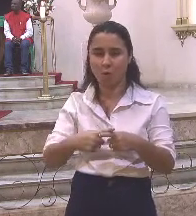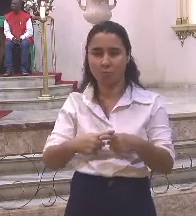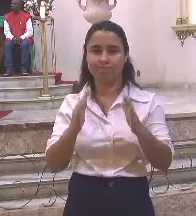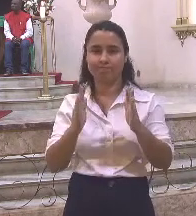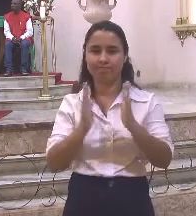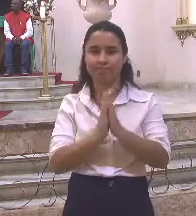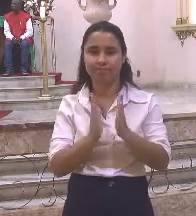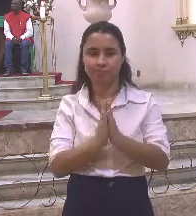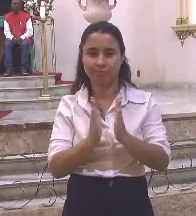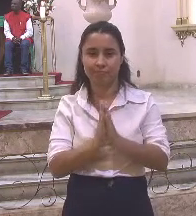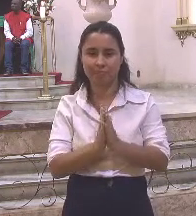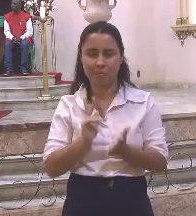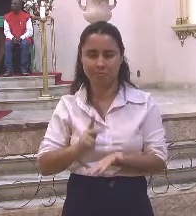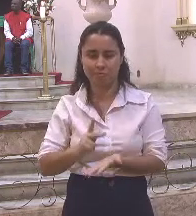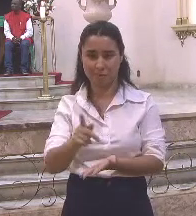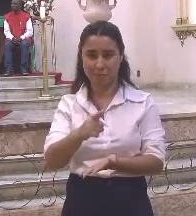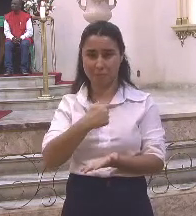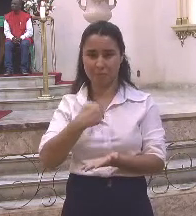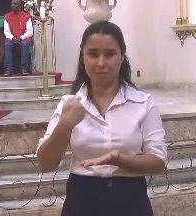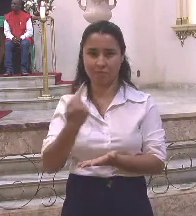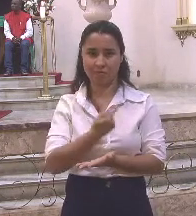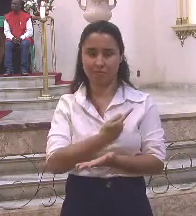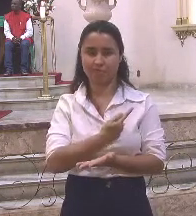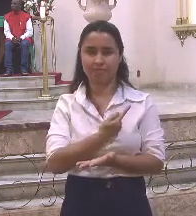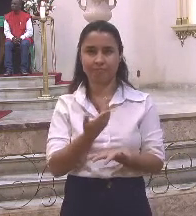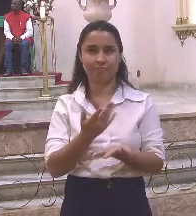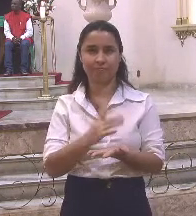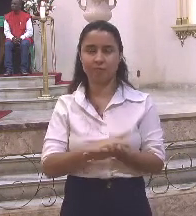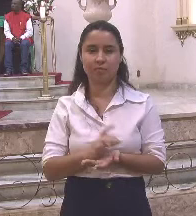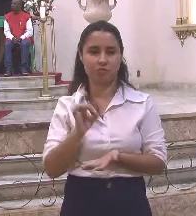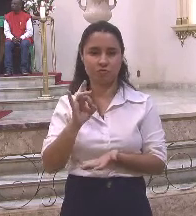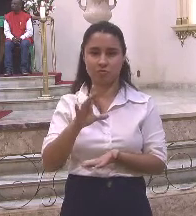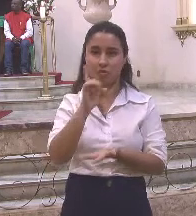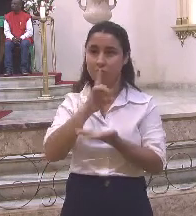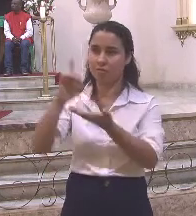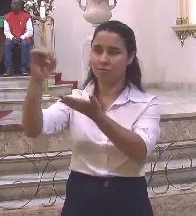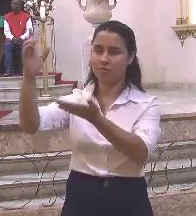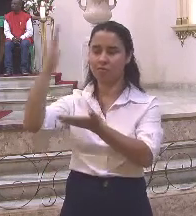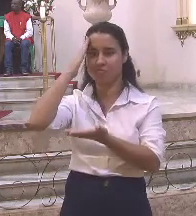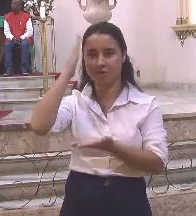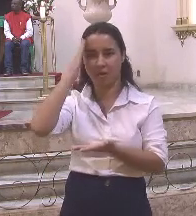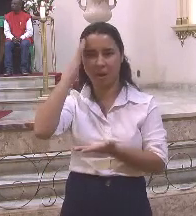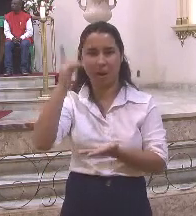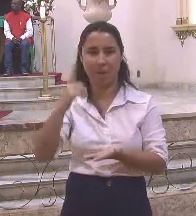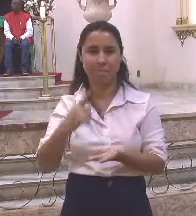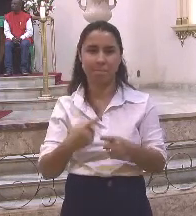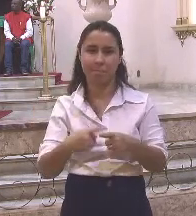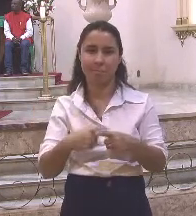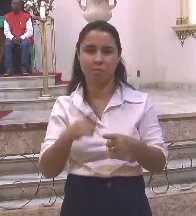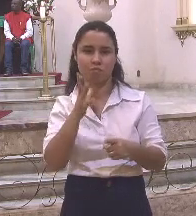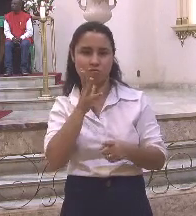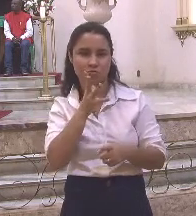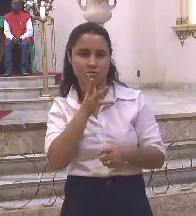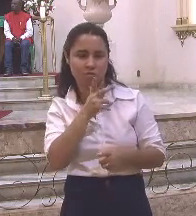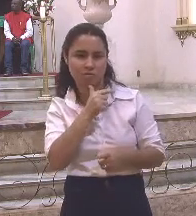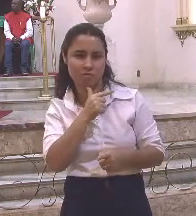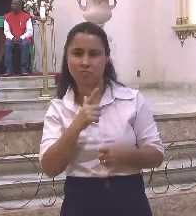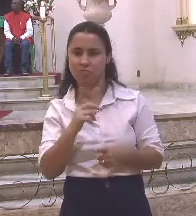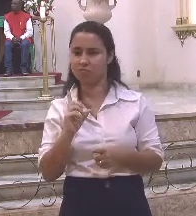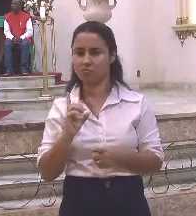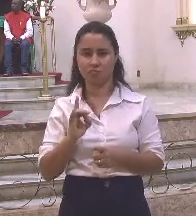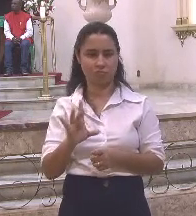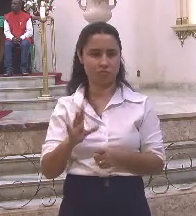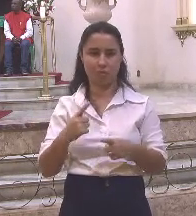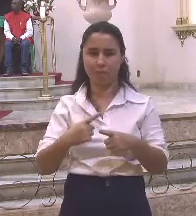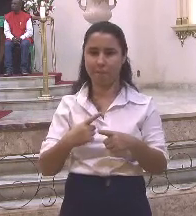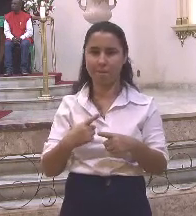só Deus sabe, que só Deus conhece. A demora na resposta de uma oração se dá